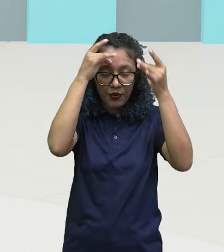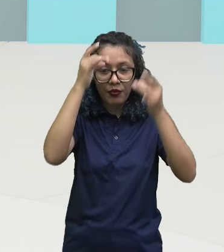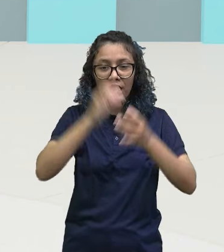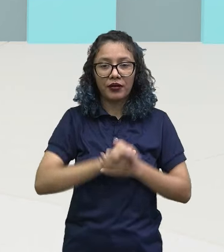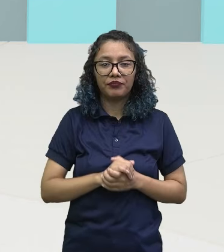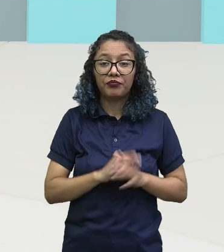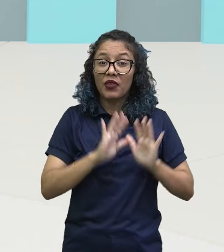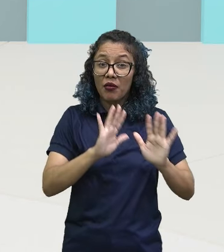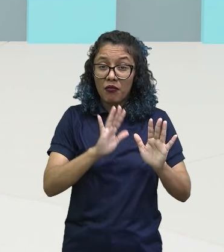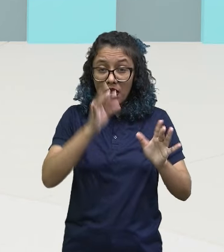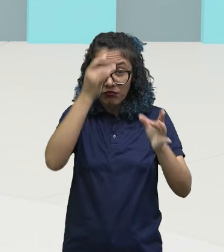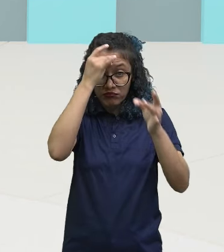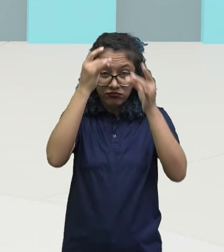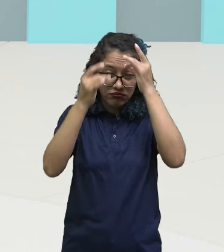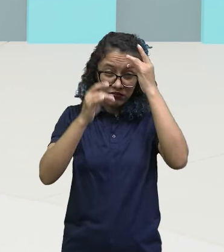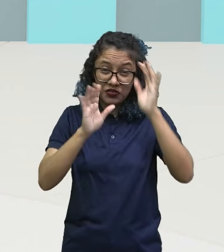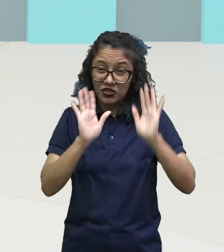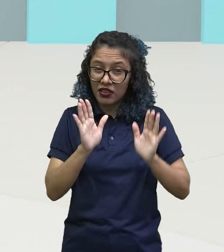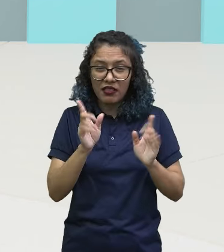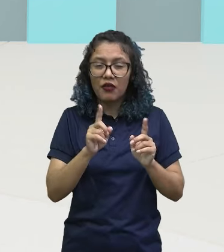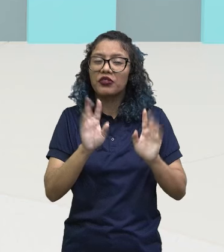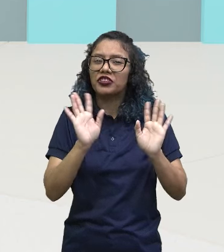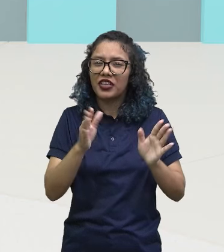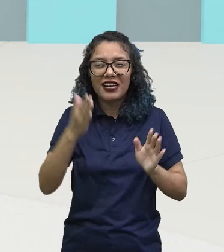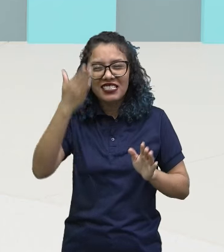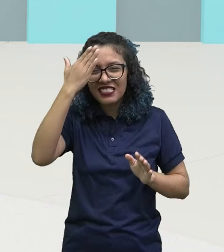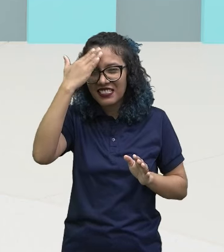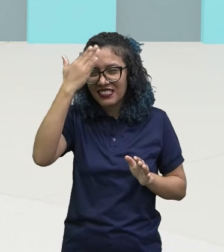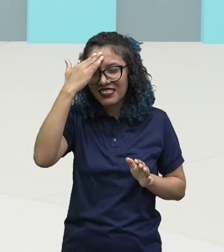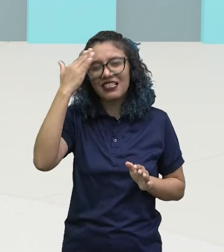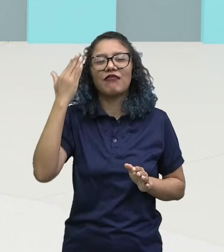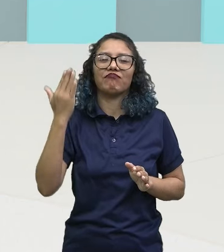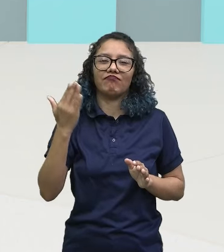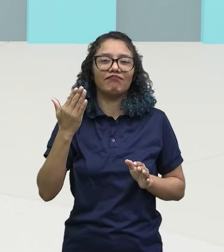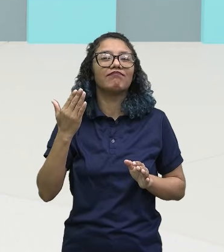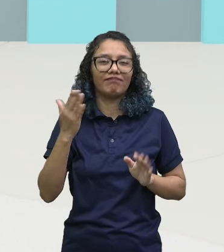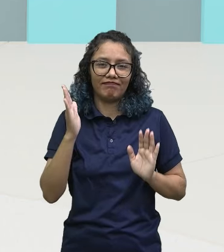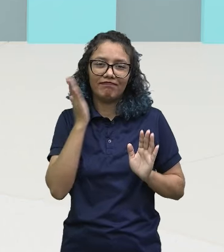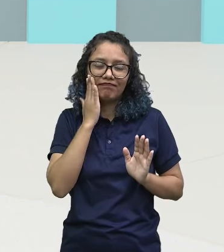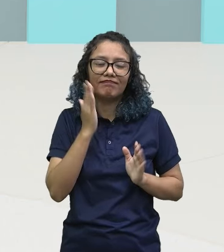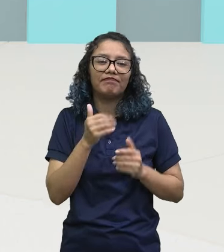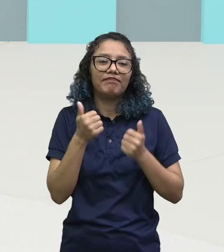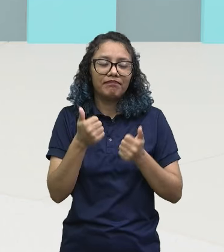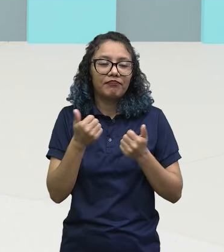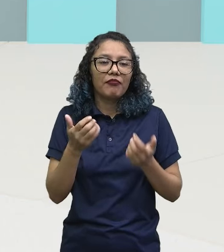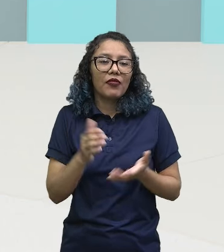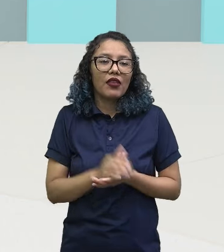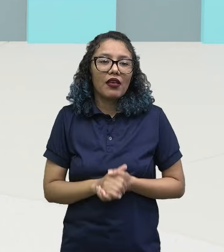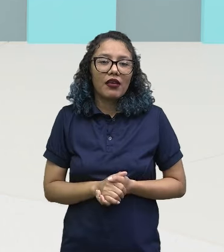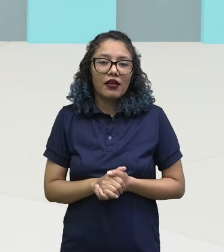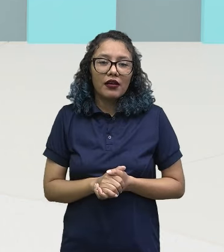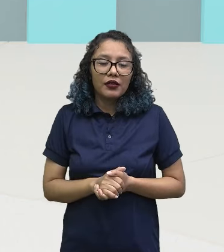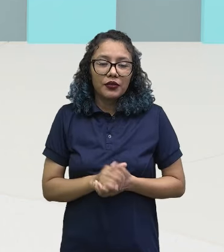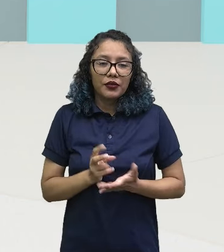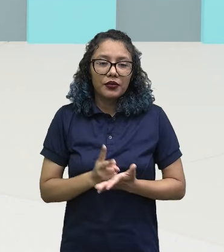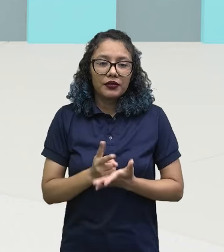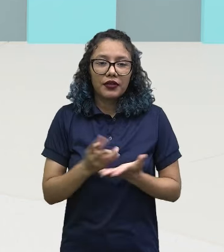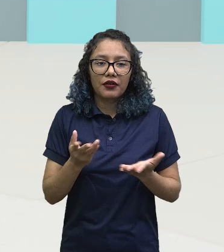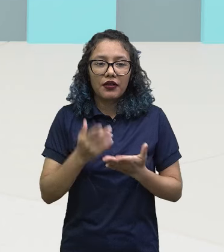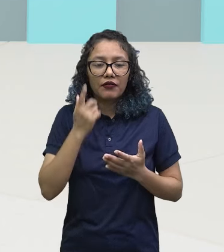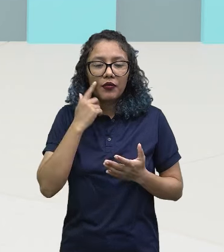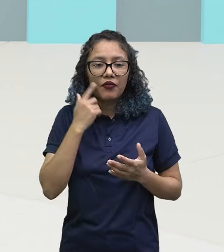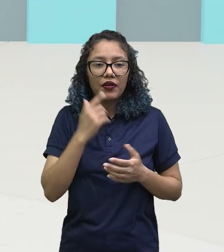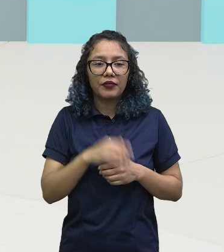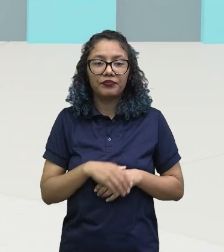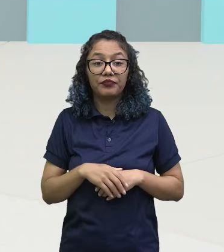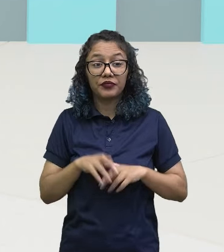elas já fazem parte da minha corrente sanguínea, entendeu? Vamos continuar aí. Nós agora temos a diferença entre o acento